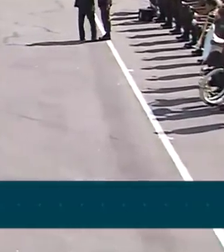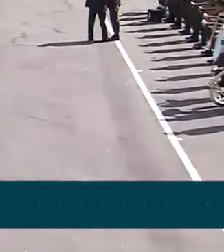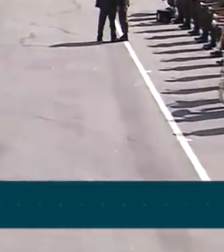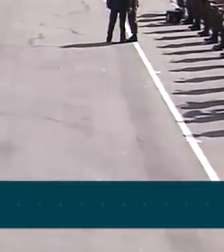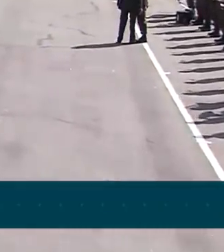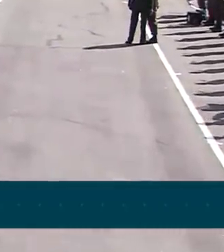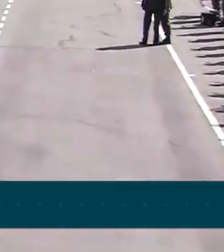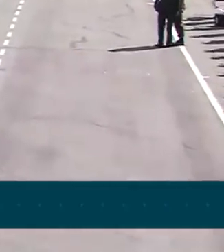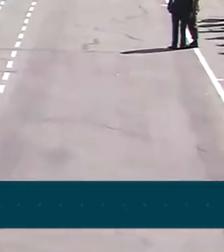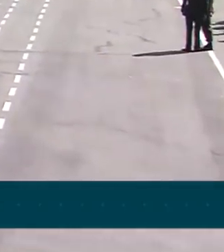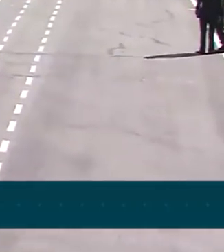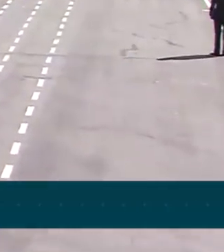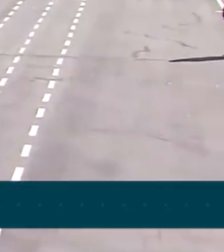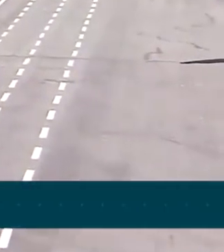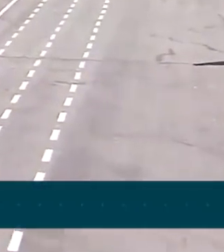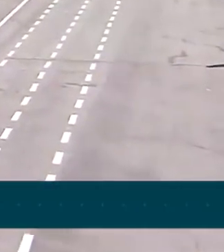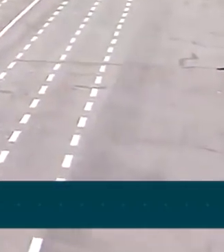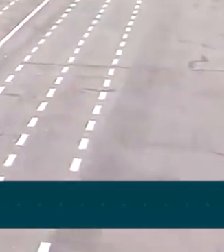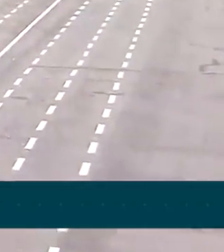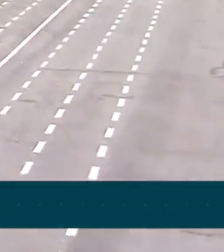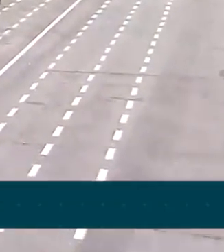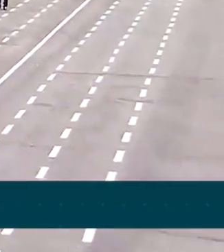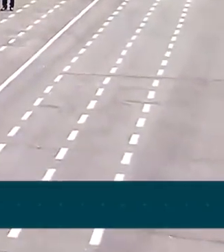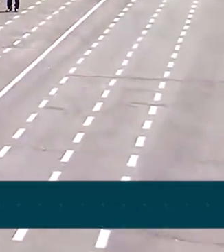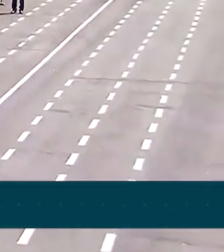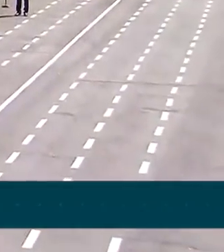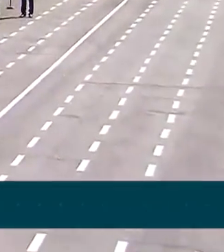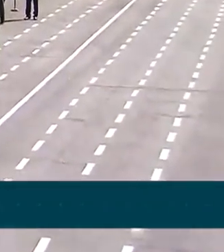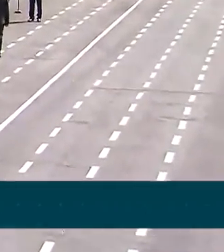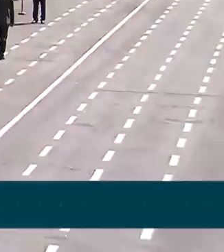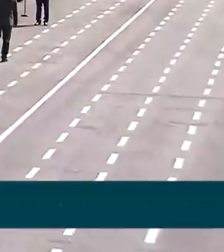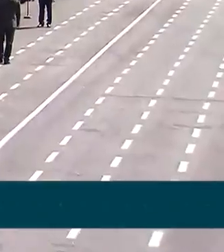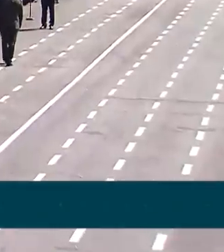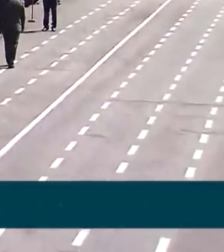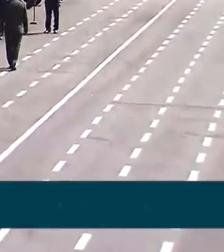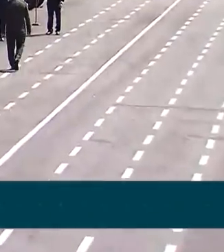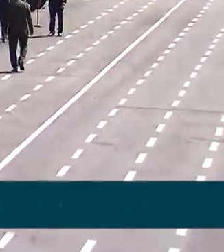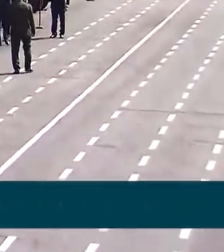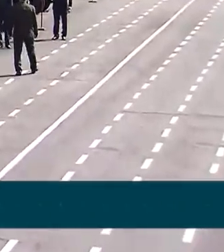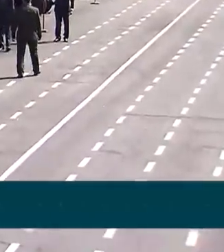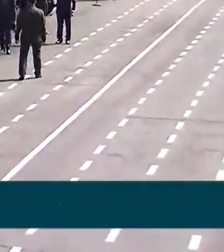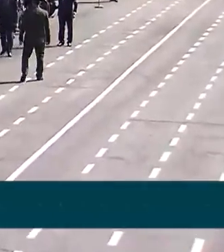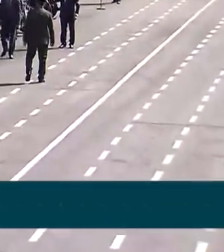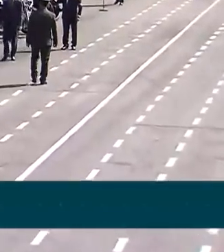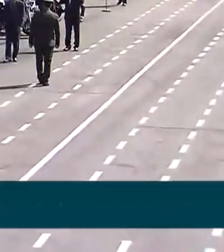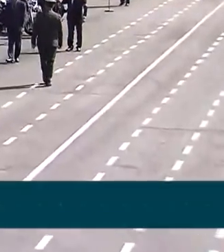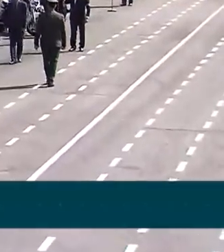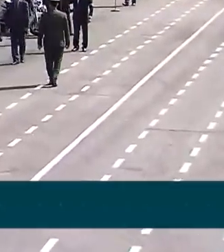autoridades e os convidados que com suas presenças abrilhantaram esta cerimônia.